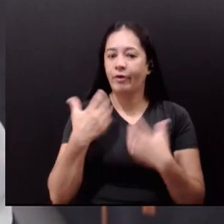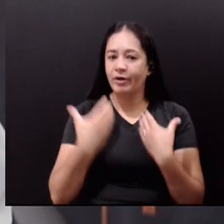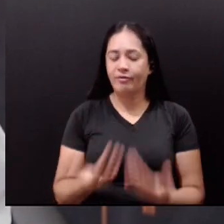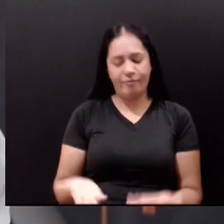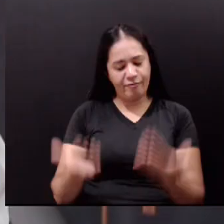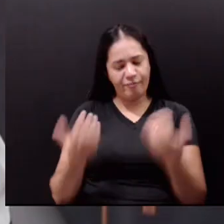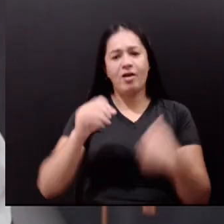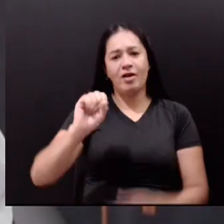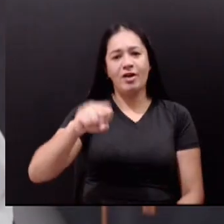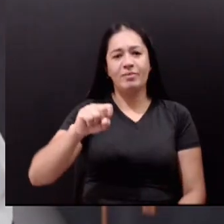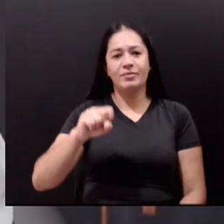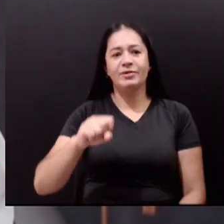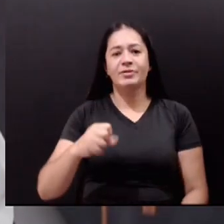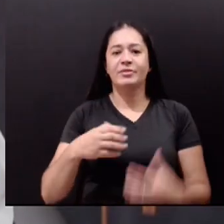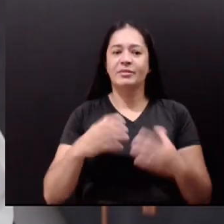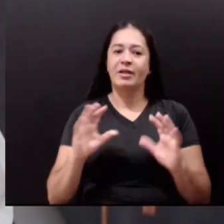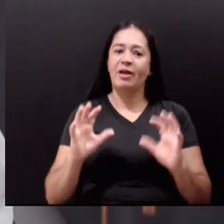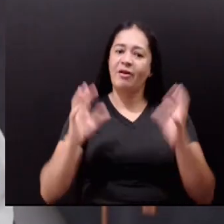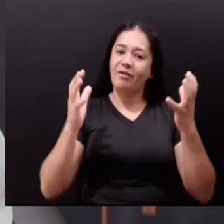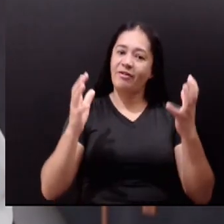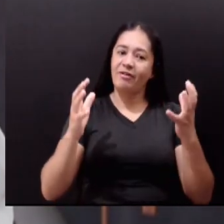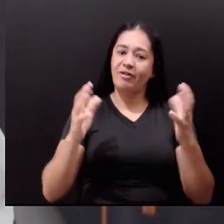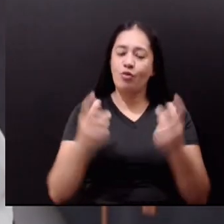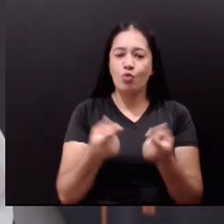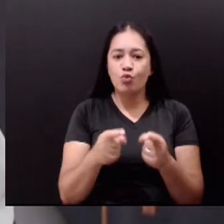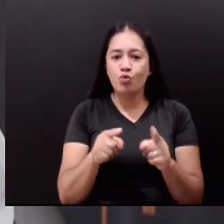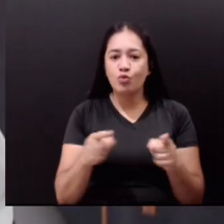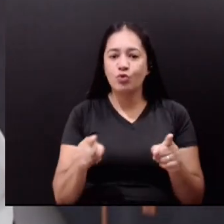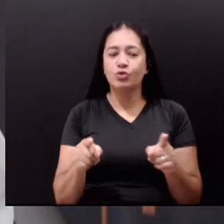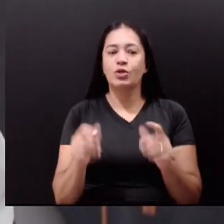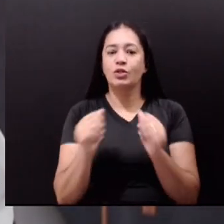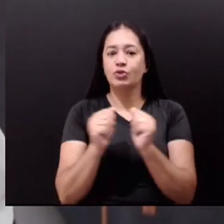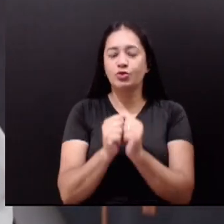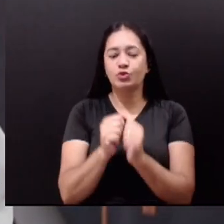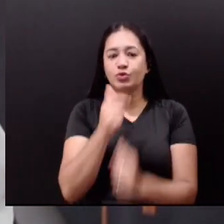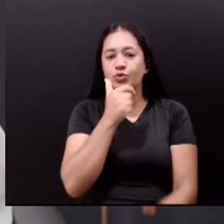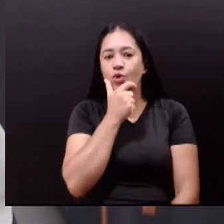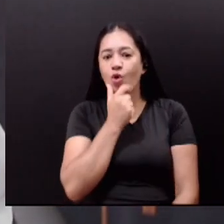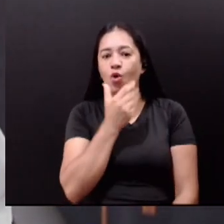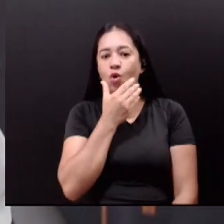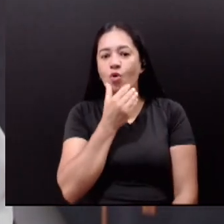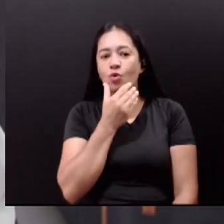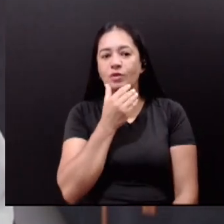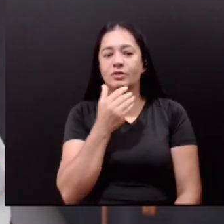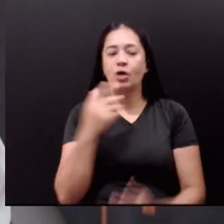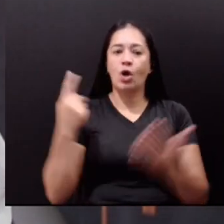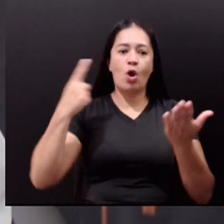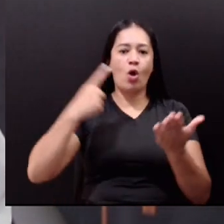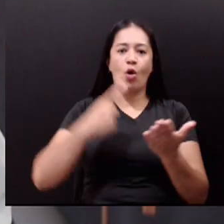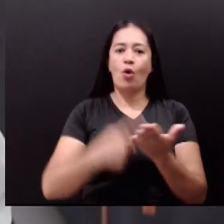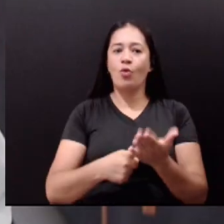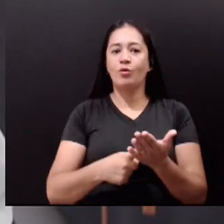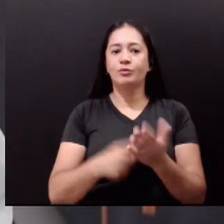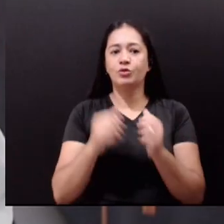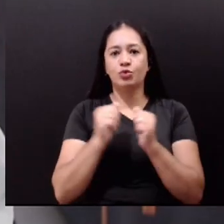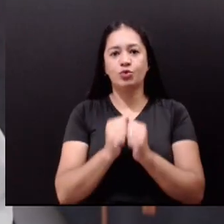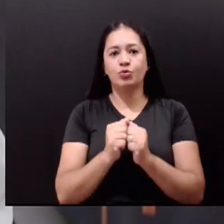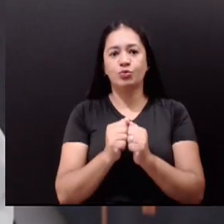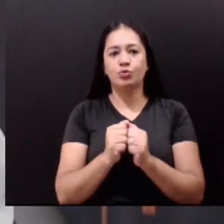né, Exato. vamos fazer o churrasco com os meninos, Uhum. vamos combinar uma partida, vamos juntos para